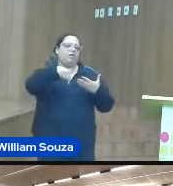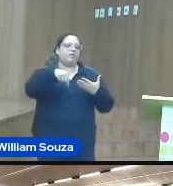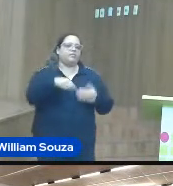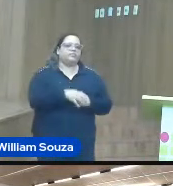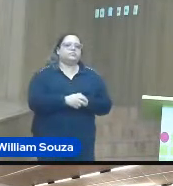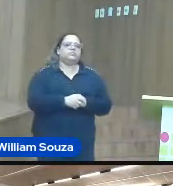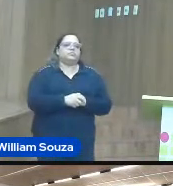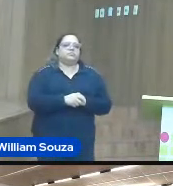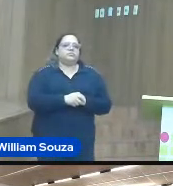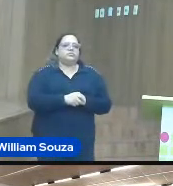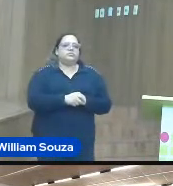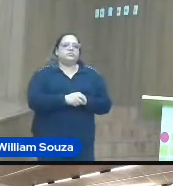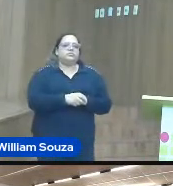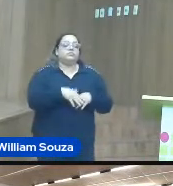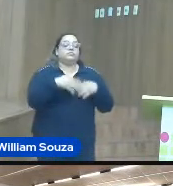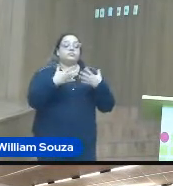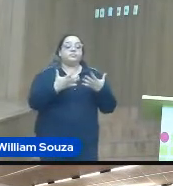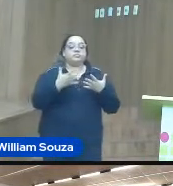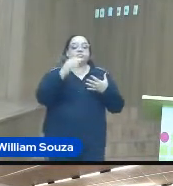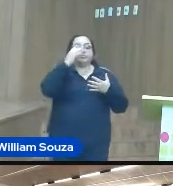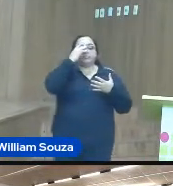essa revisão